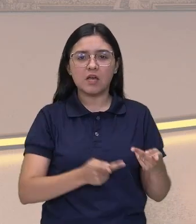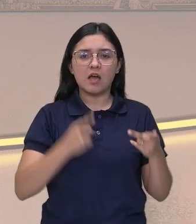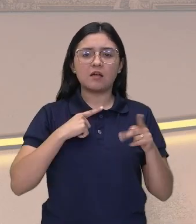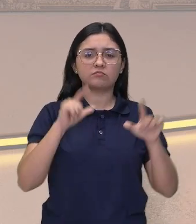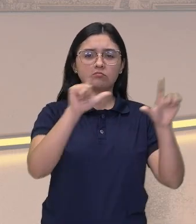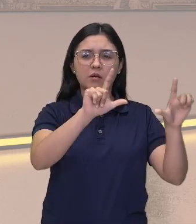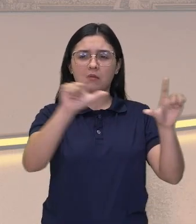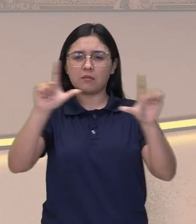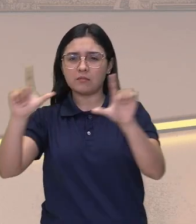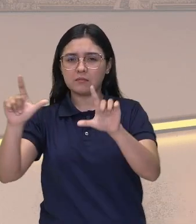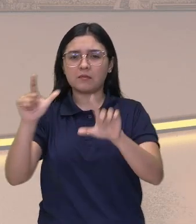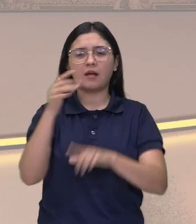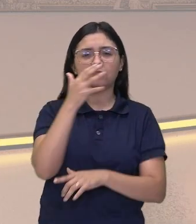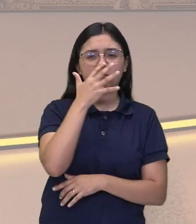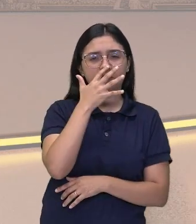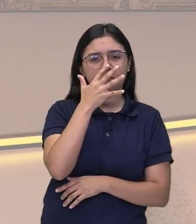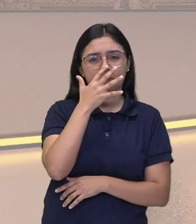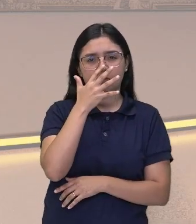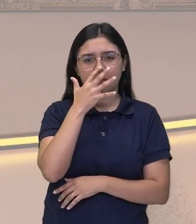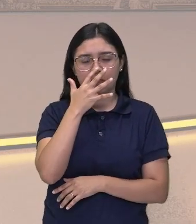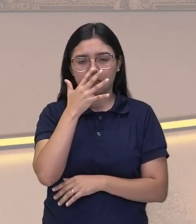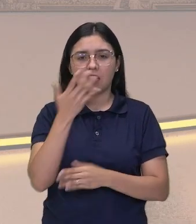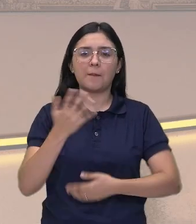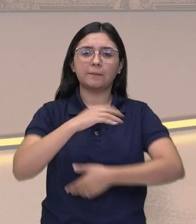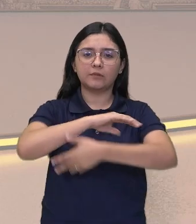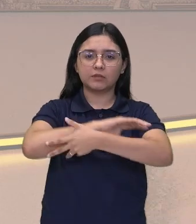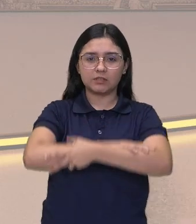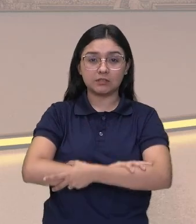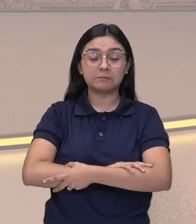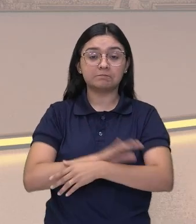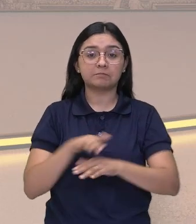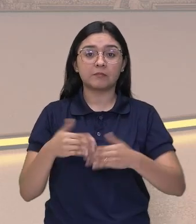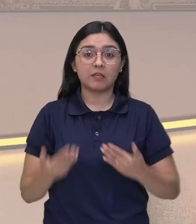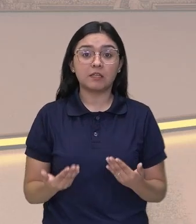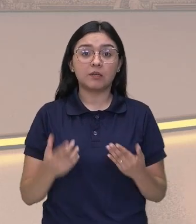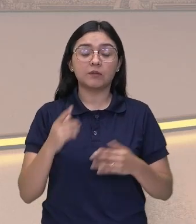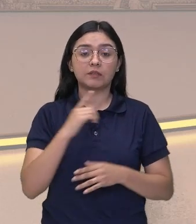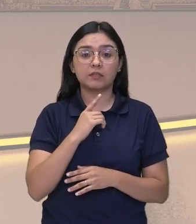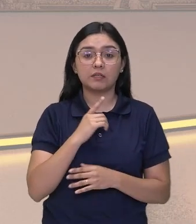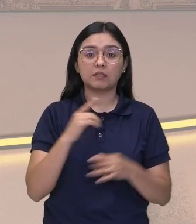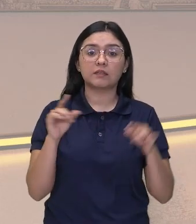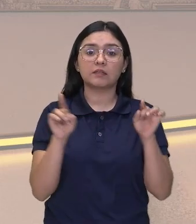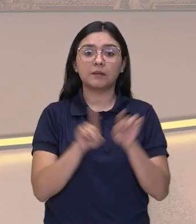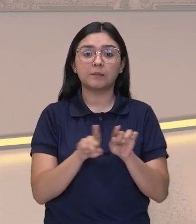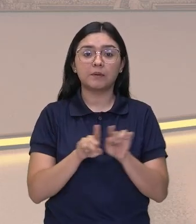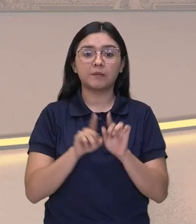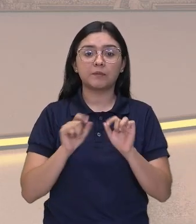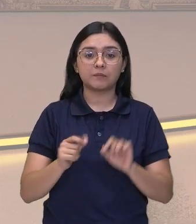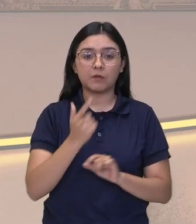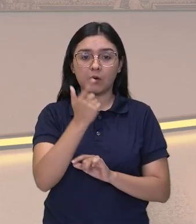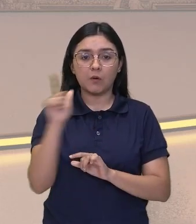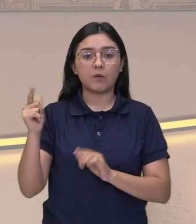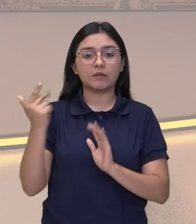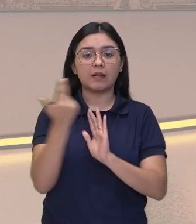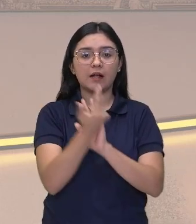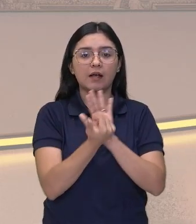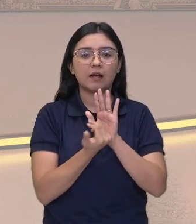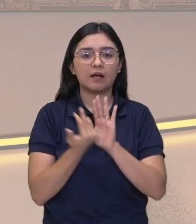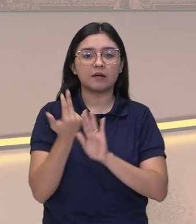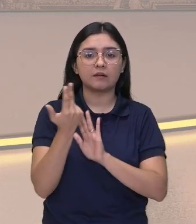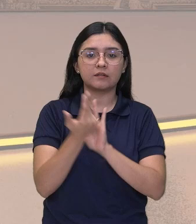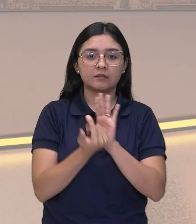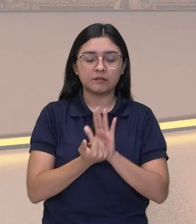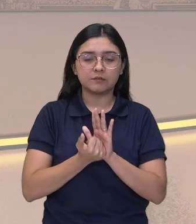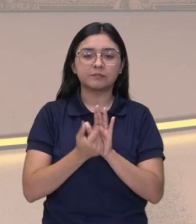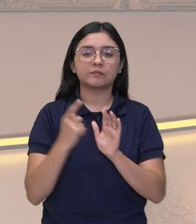admirar, então, ali, não é mesmo, a Mona Lisa. Nós temos, então, também, né, aqui a Escola